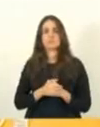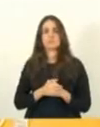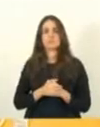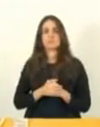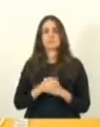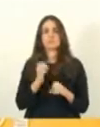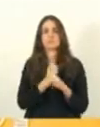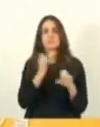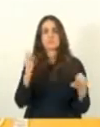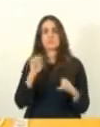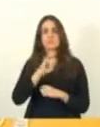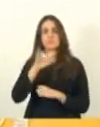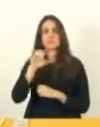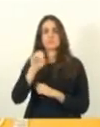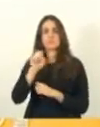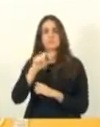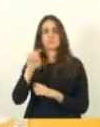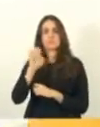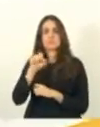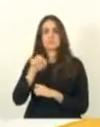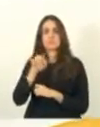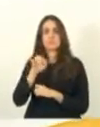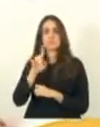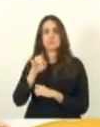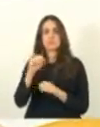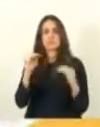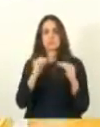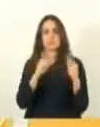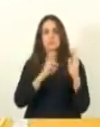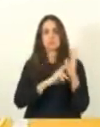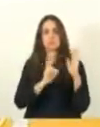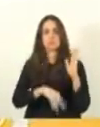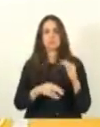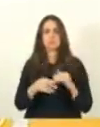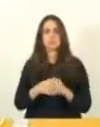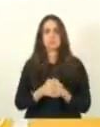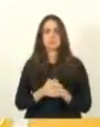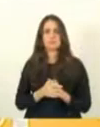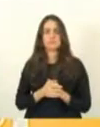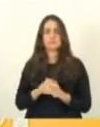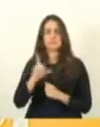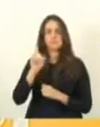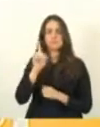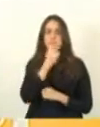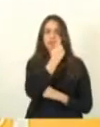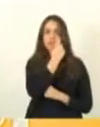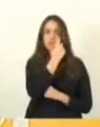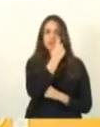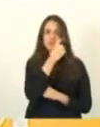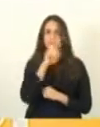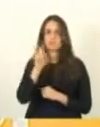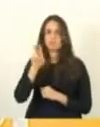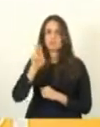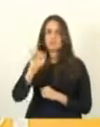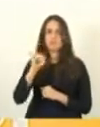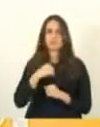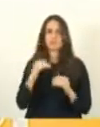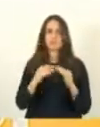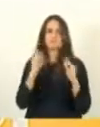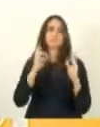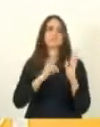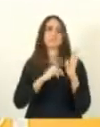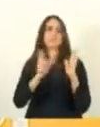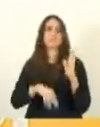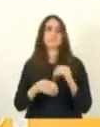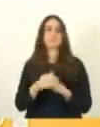relator. Deputado doutor Emílio Mameri. Com o relator. Deputado Ari Pagung. Com o relator,